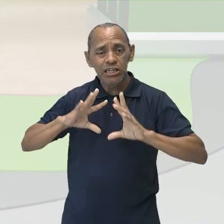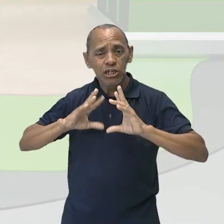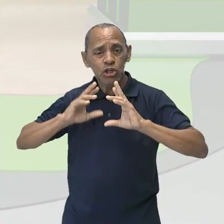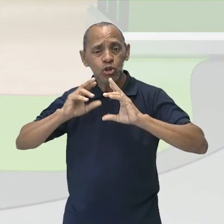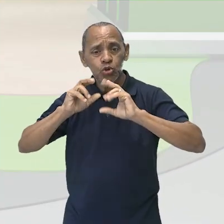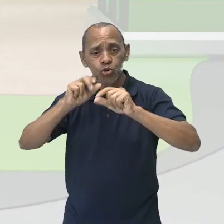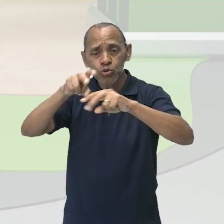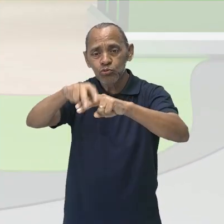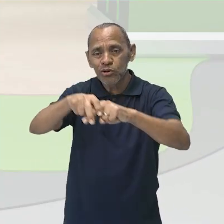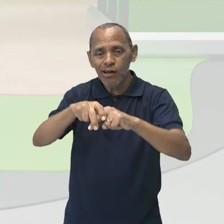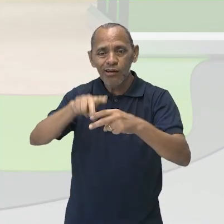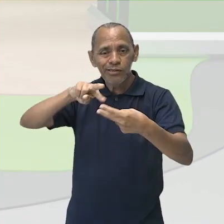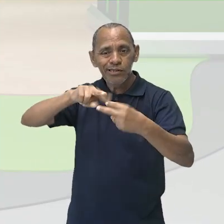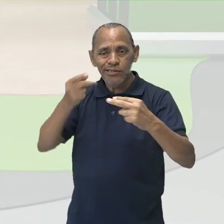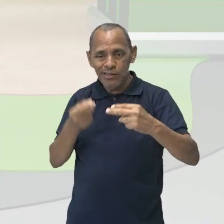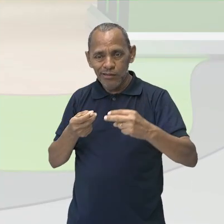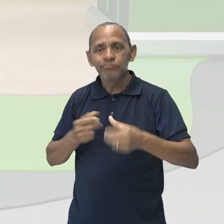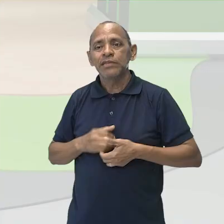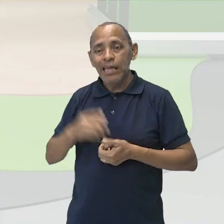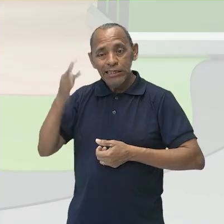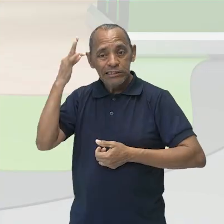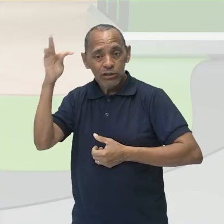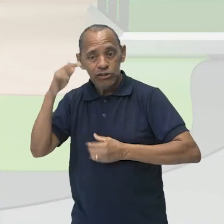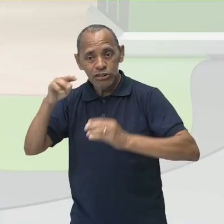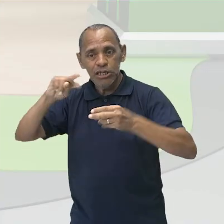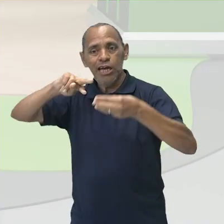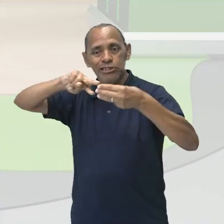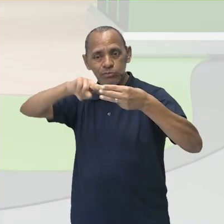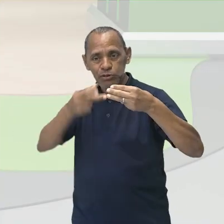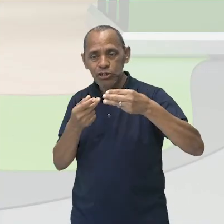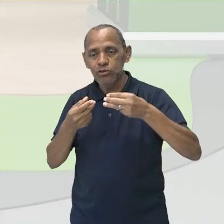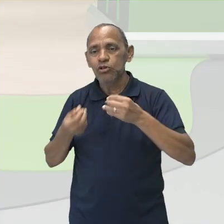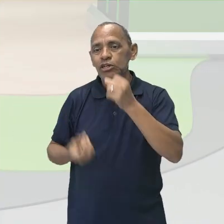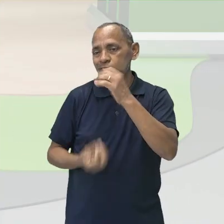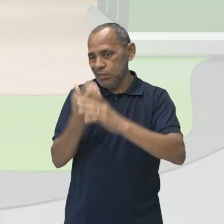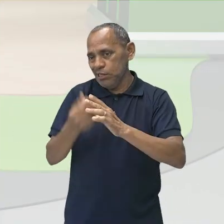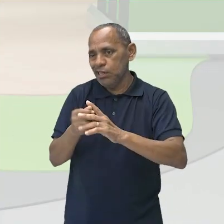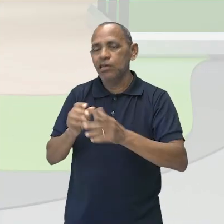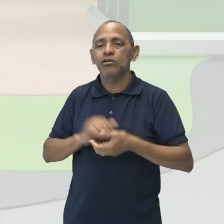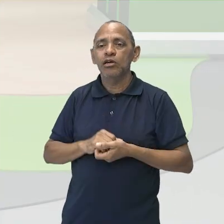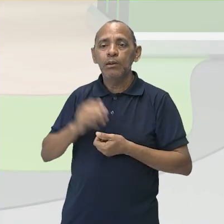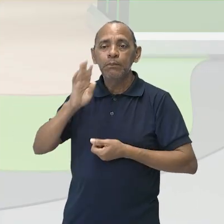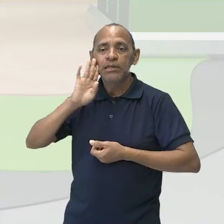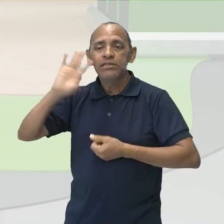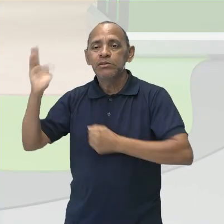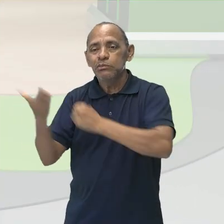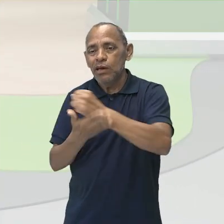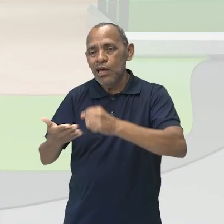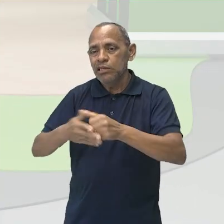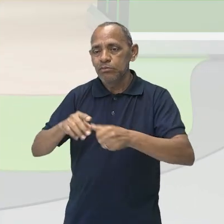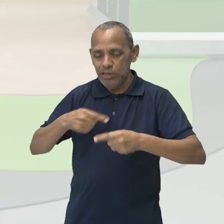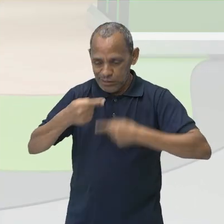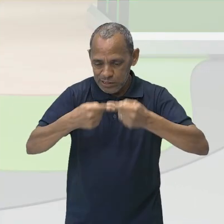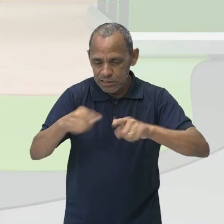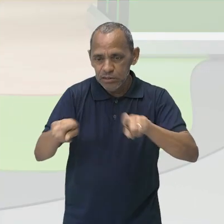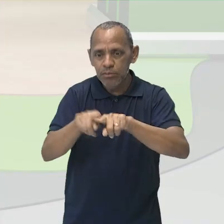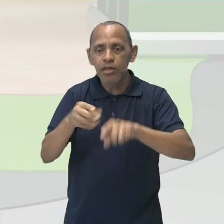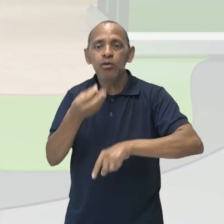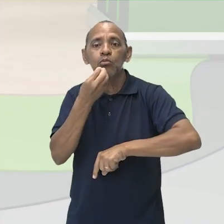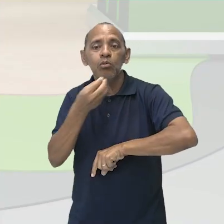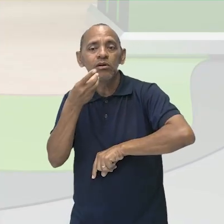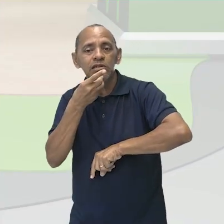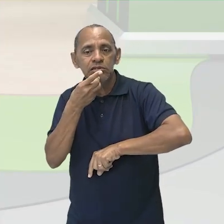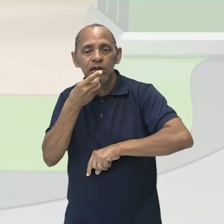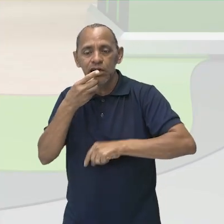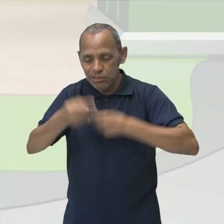DNA. As leis de Mendel, elas estabelecem princípios básicos de herança e até a probabilidade de herdar certos